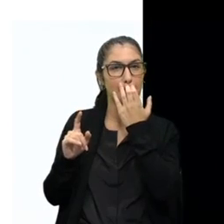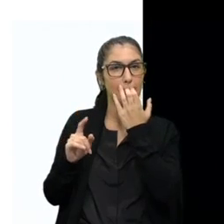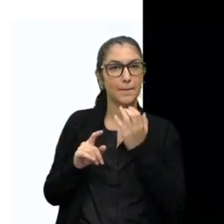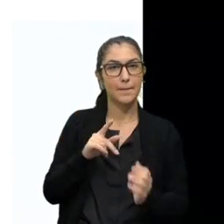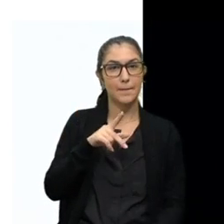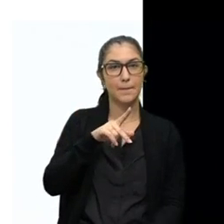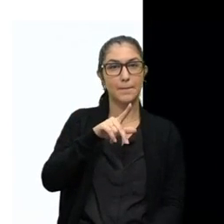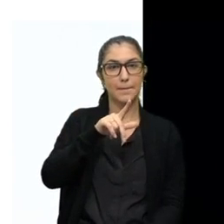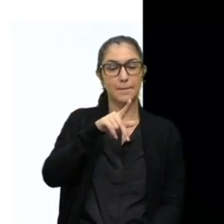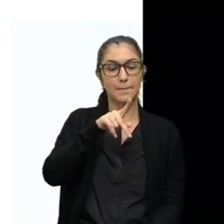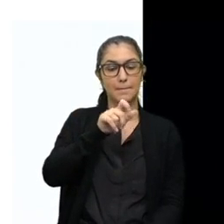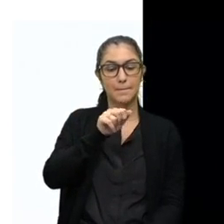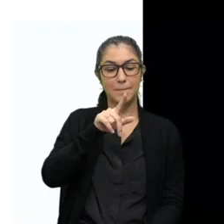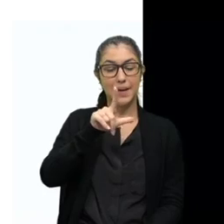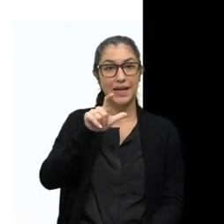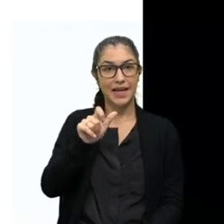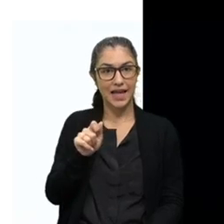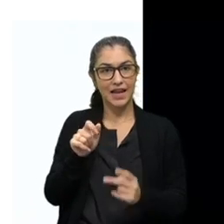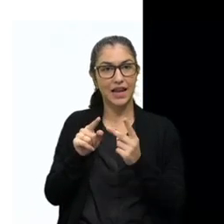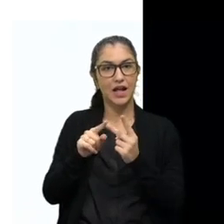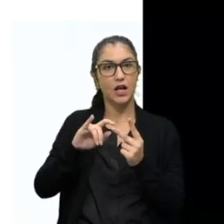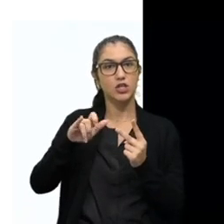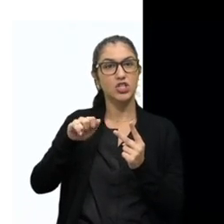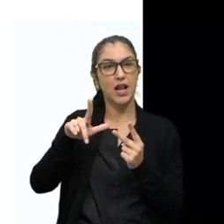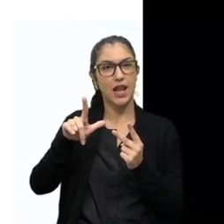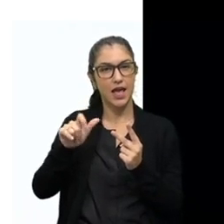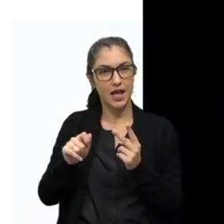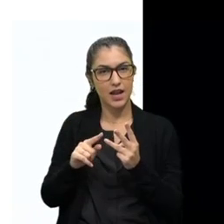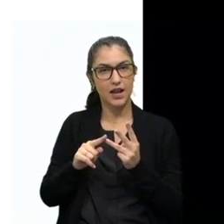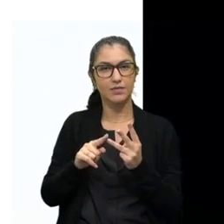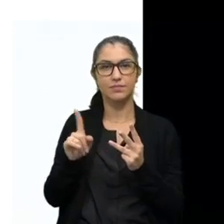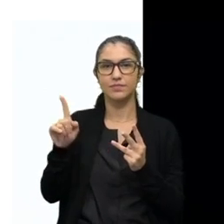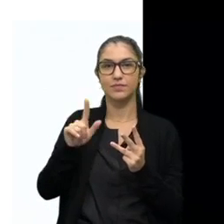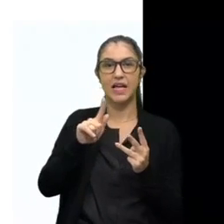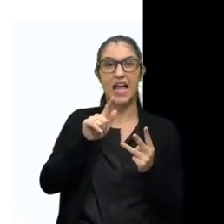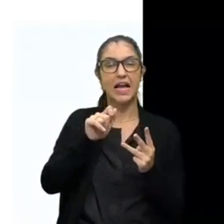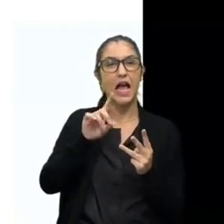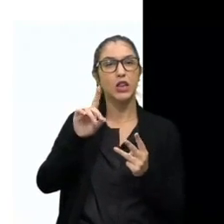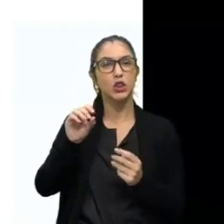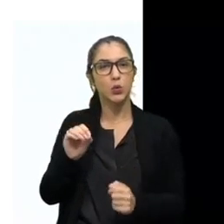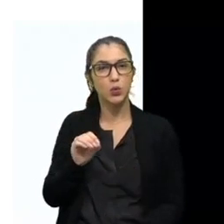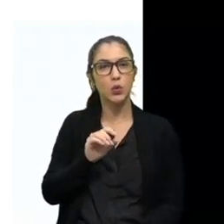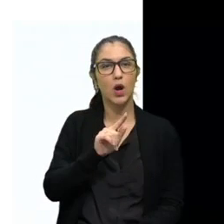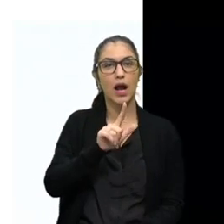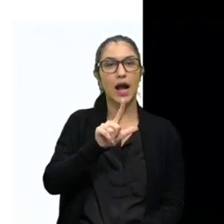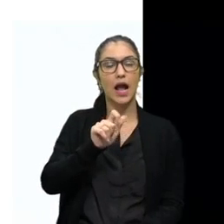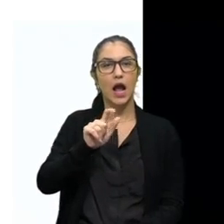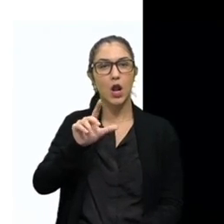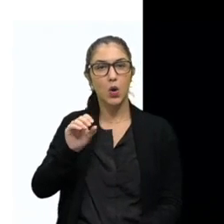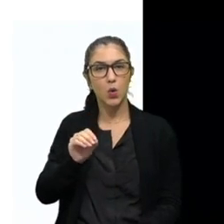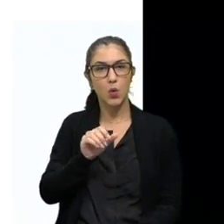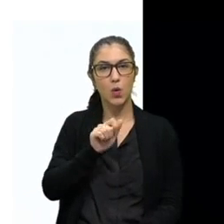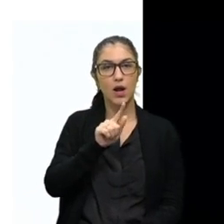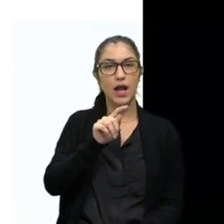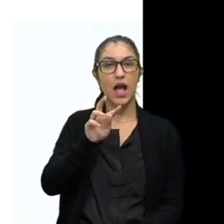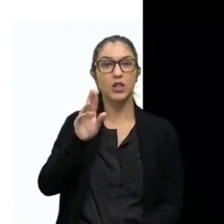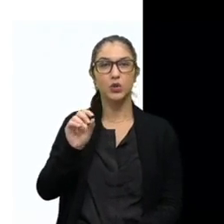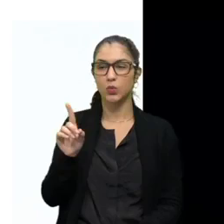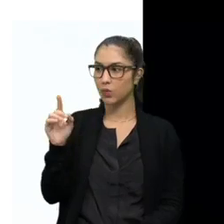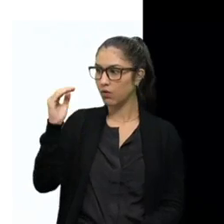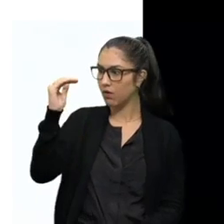Panela, janela e fivela. Gado, galo e gato. Olha como é difícil a